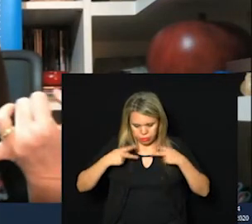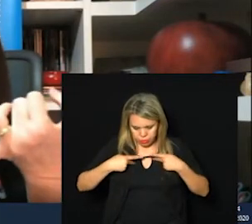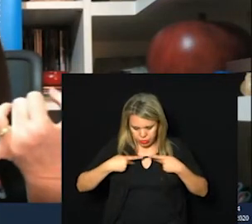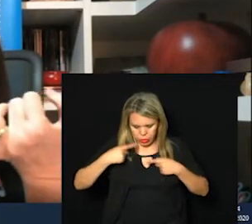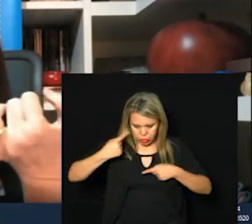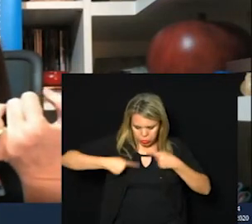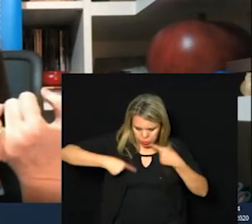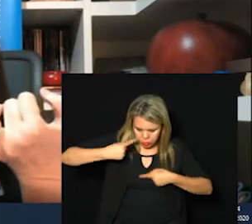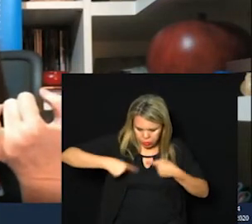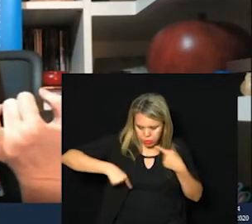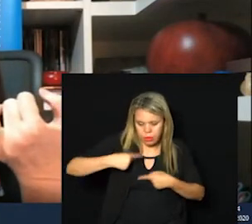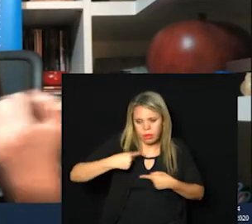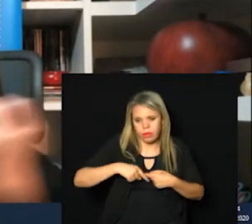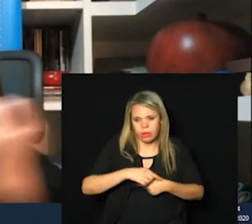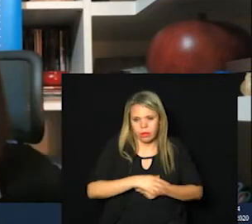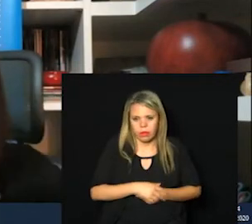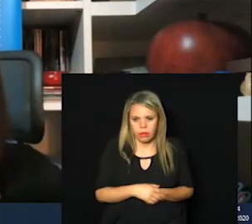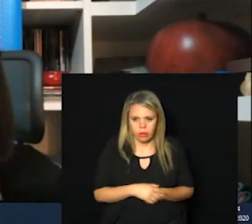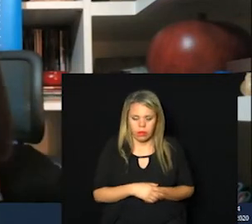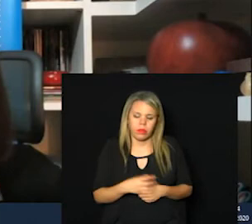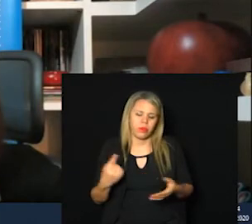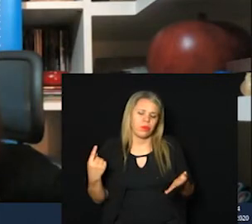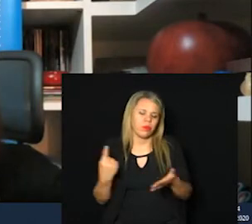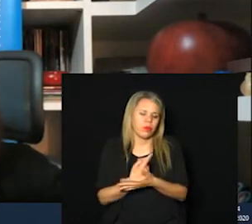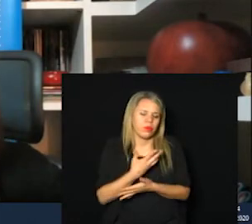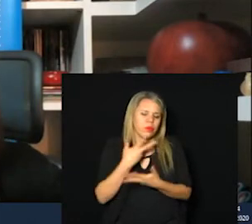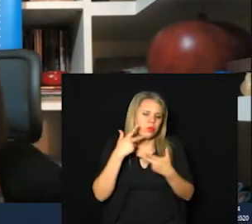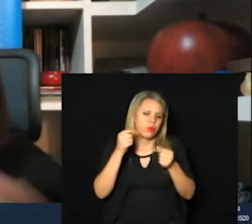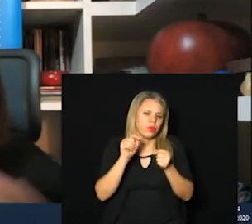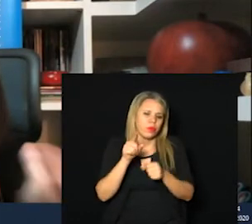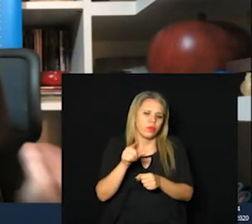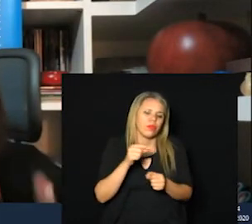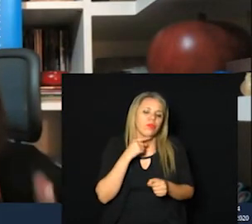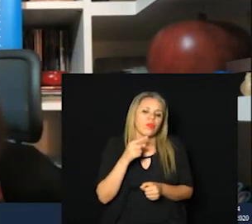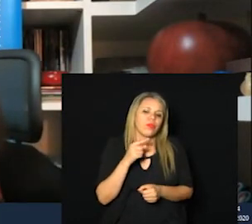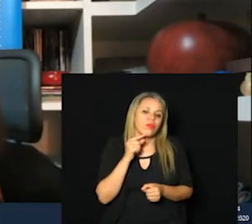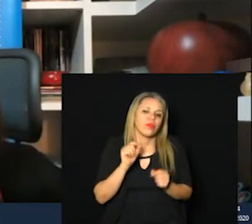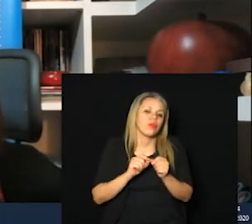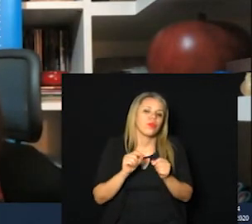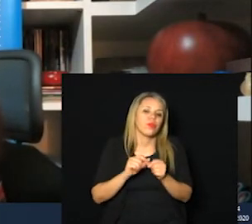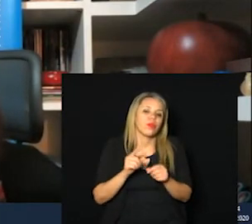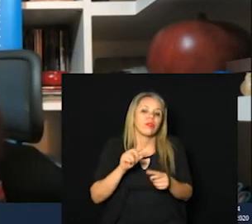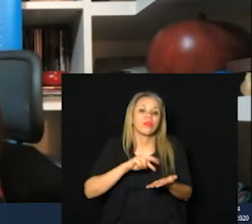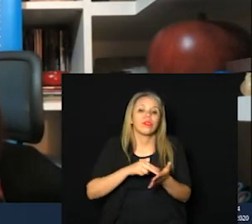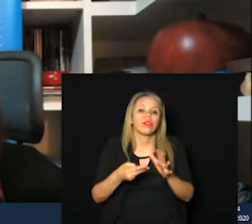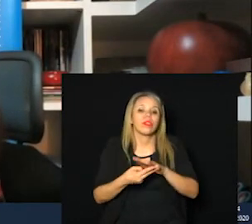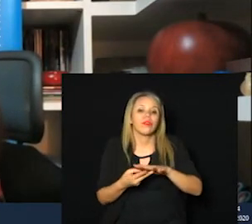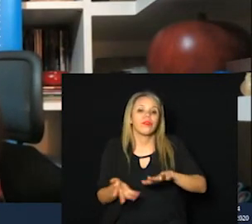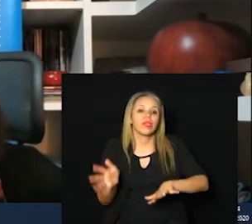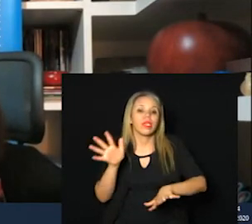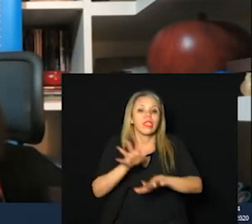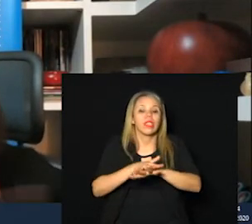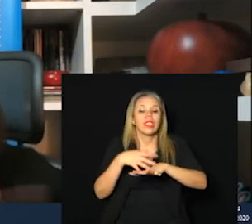políticos. A pergunta maravilhosa, você sabe o que é inclusão?